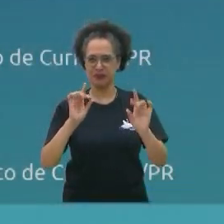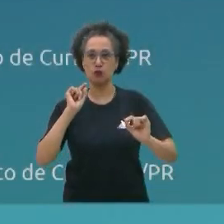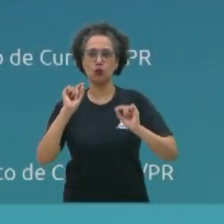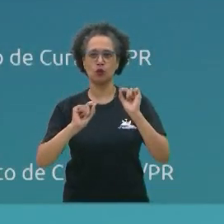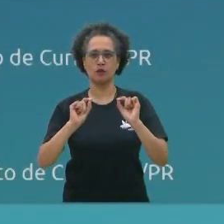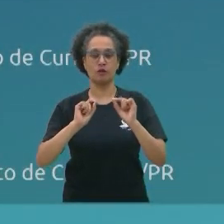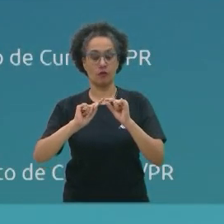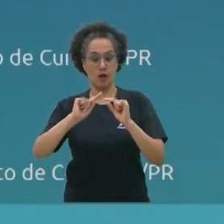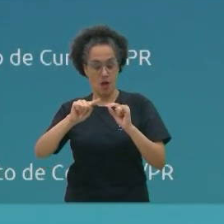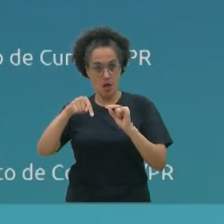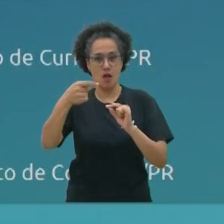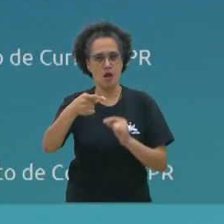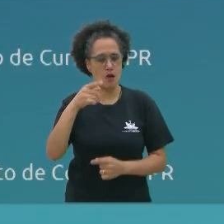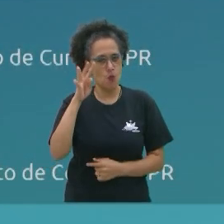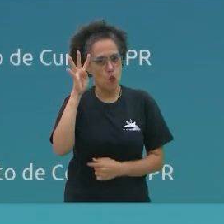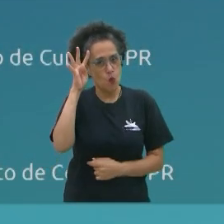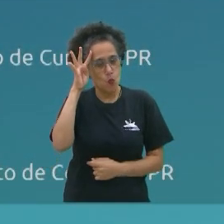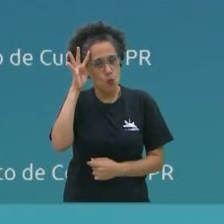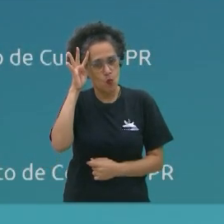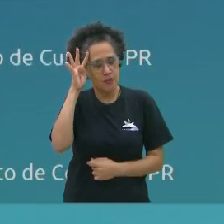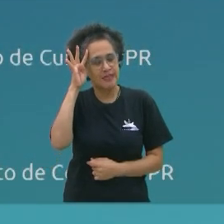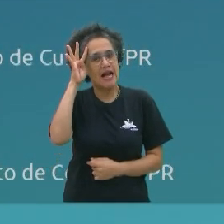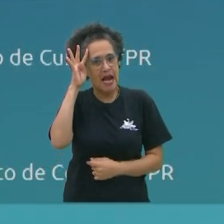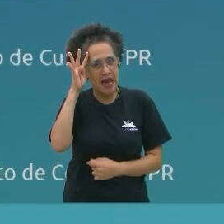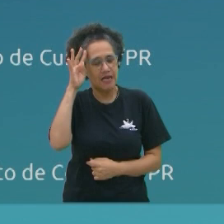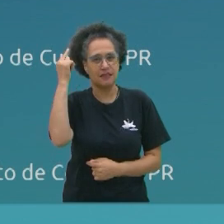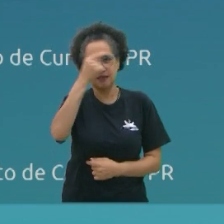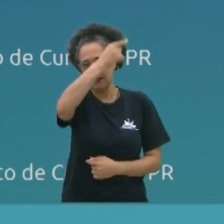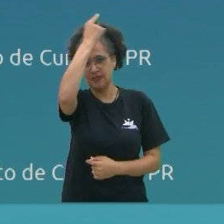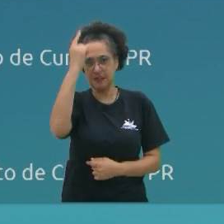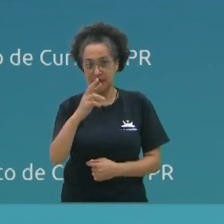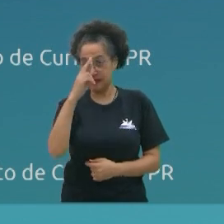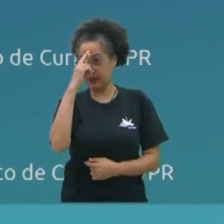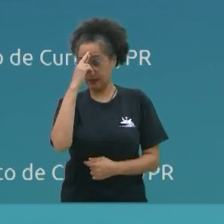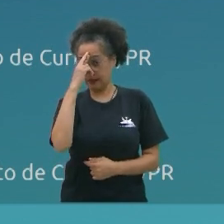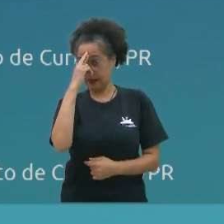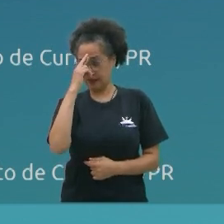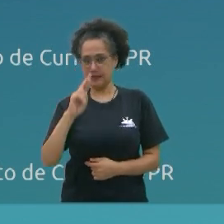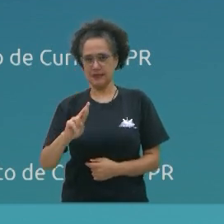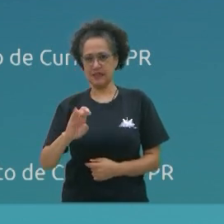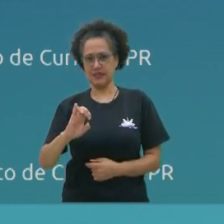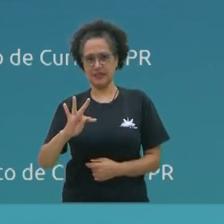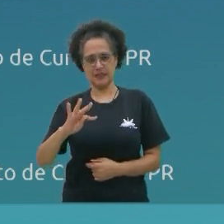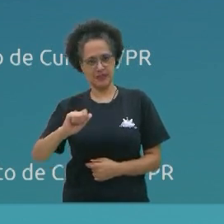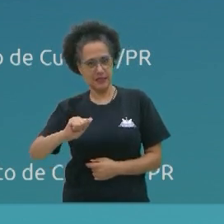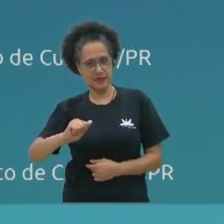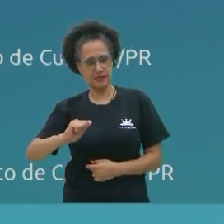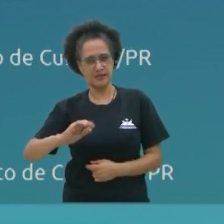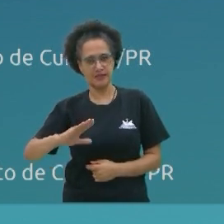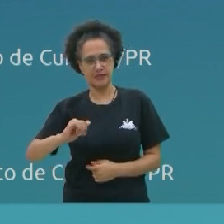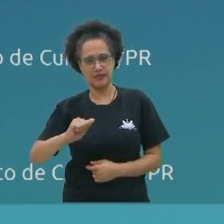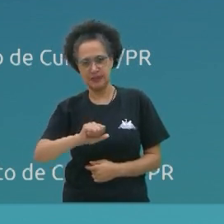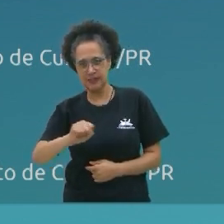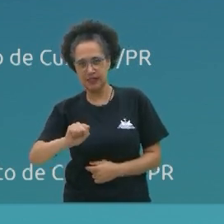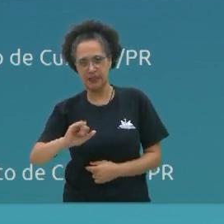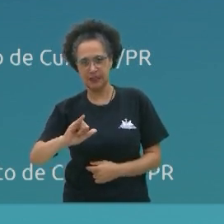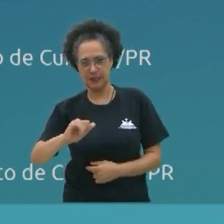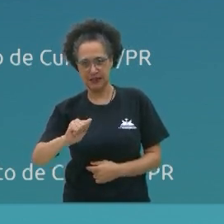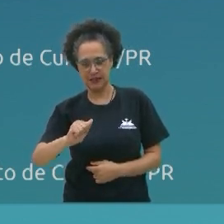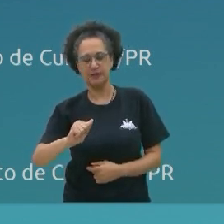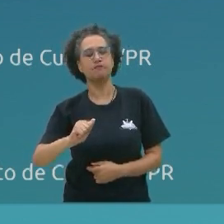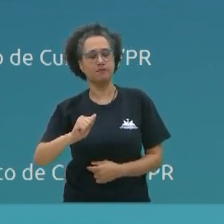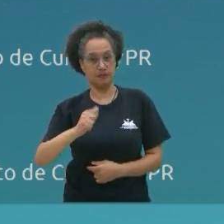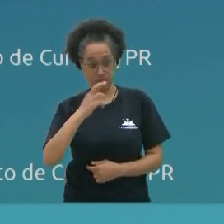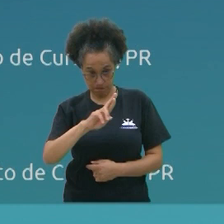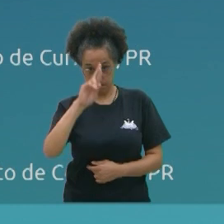próxima quarta-feira é dia de Santa Rita de Cássia. Está aí a programação da semana inteira, mas na quarta, dia de